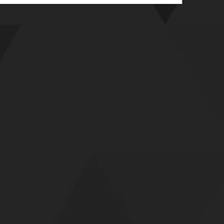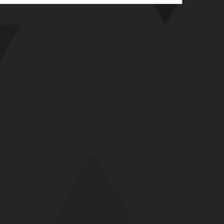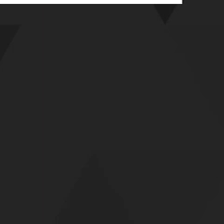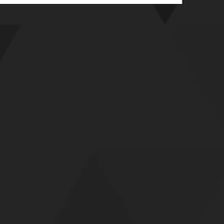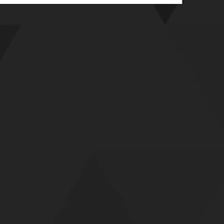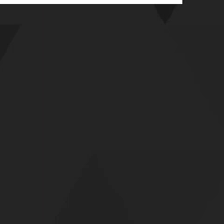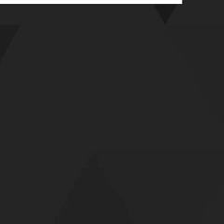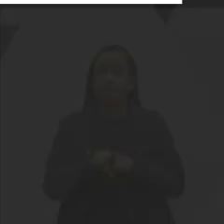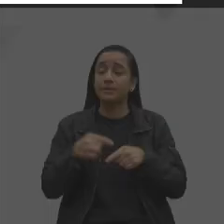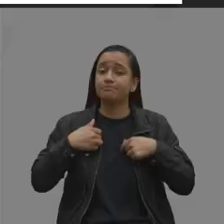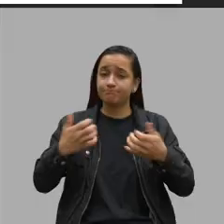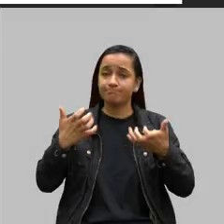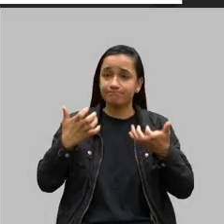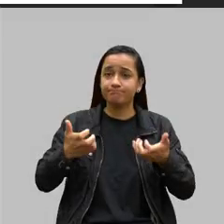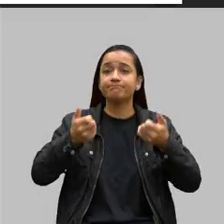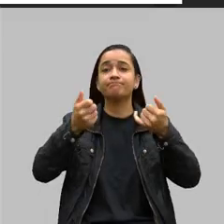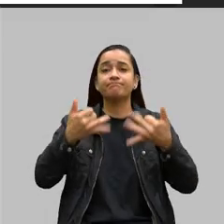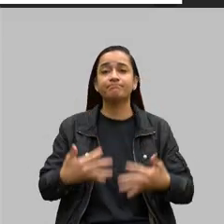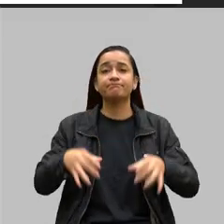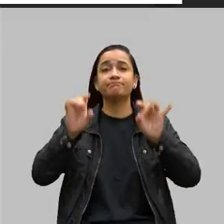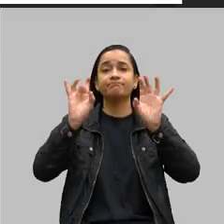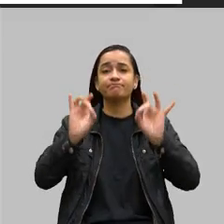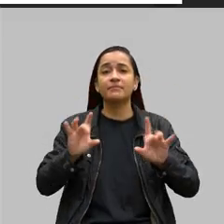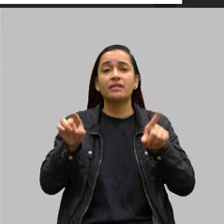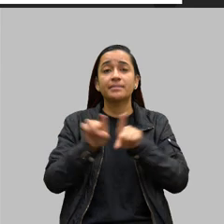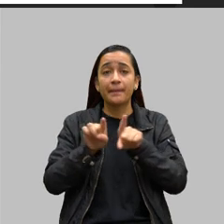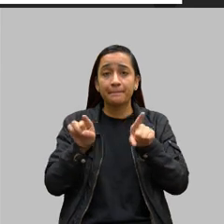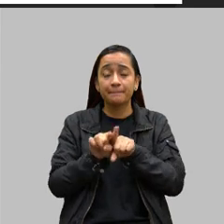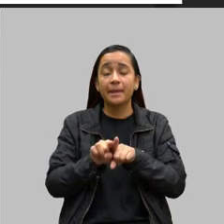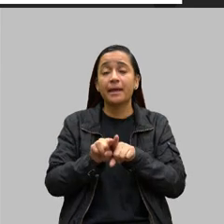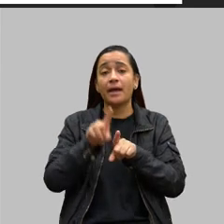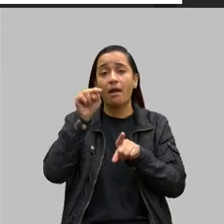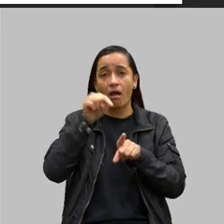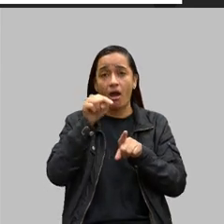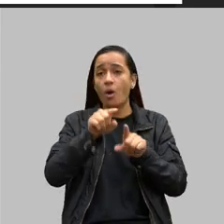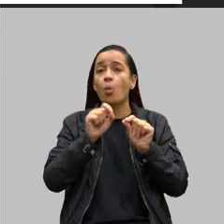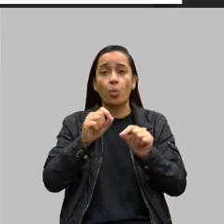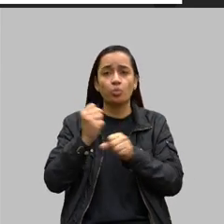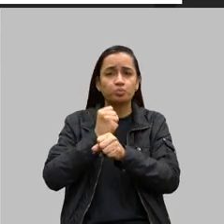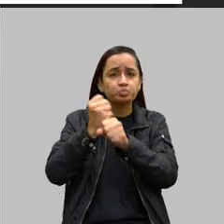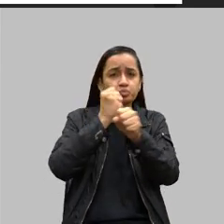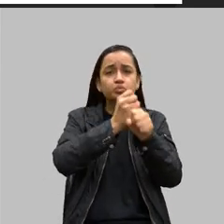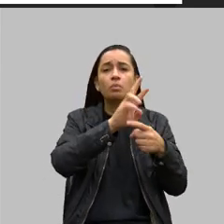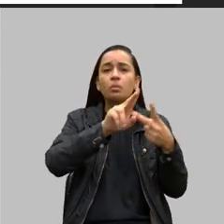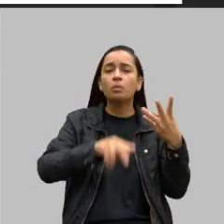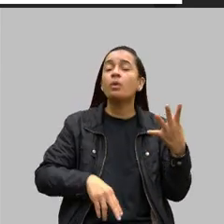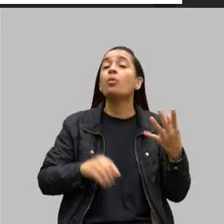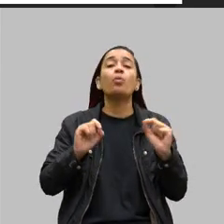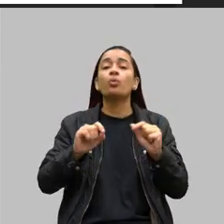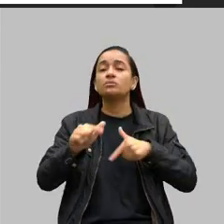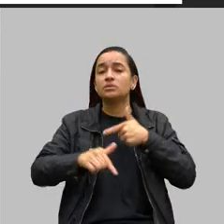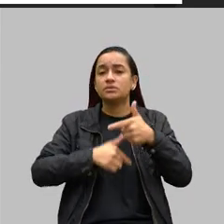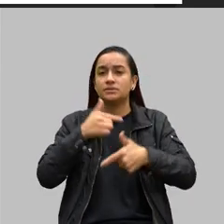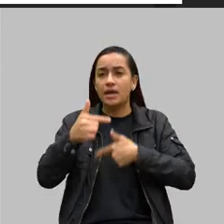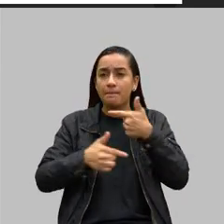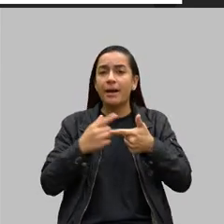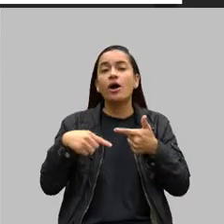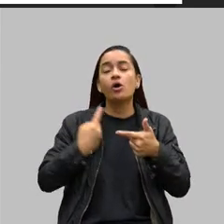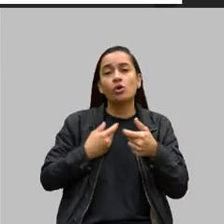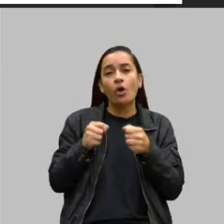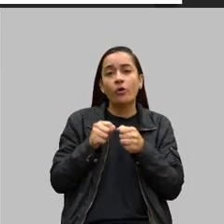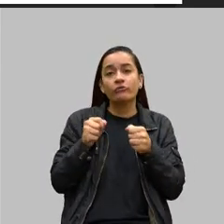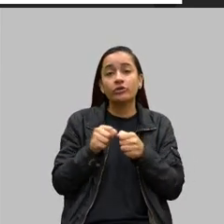também eh dentro dessa vertical de edificações o trabalho que tem sido feito né em relação às bacias de